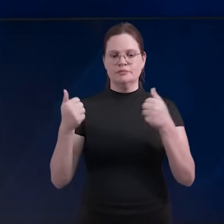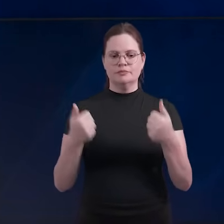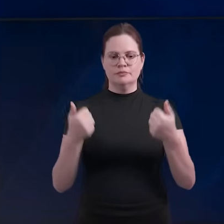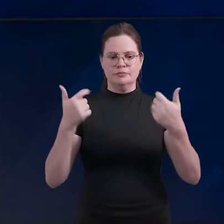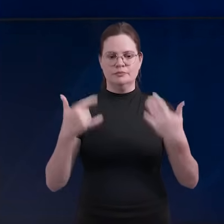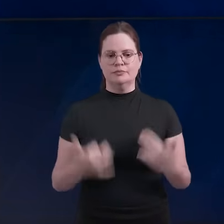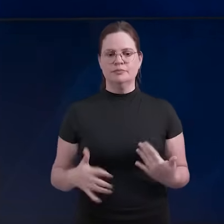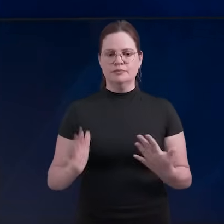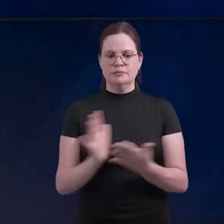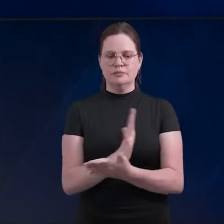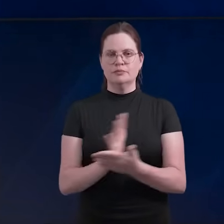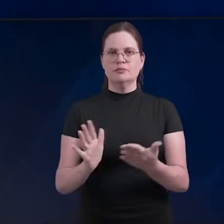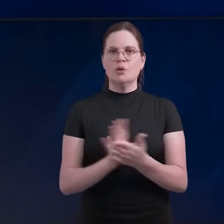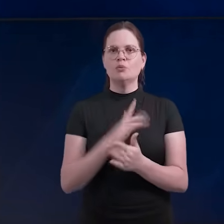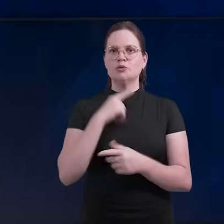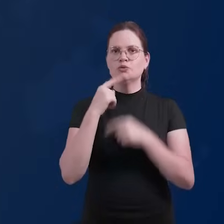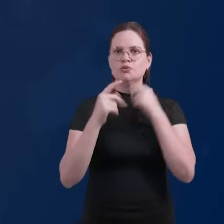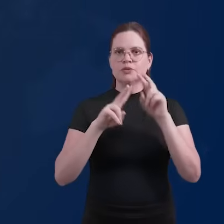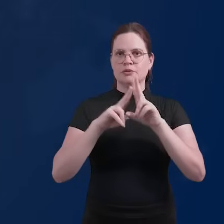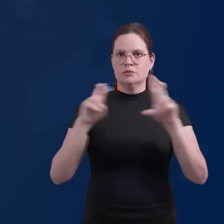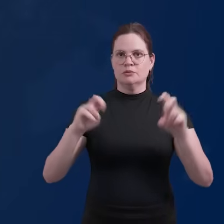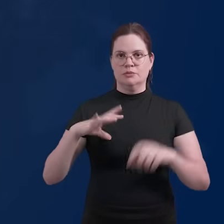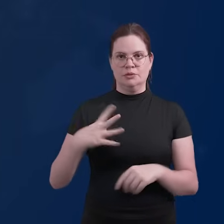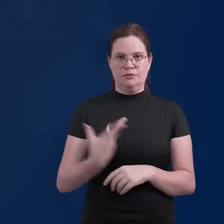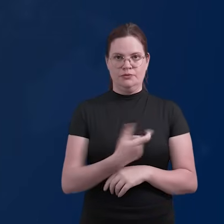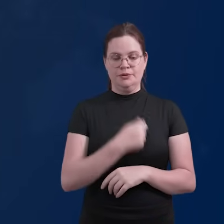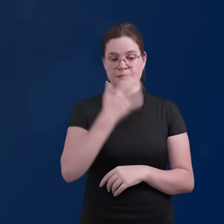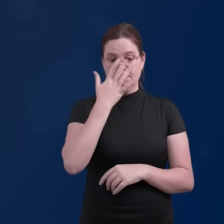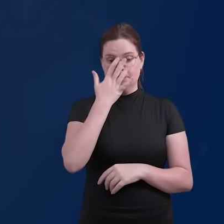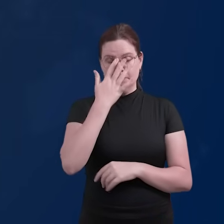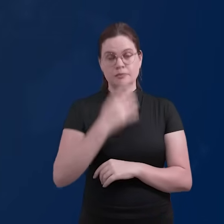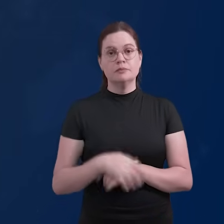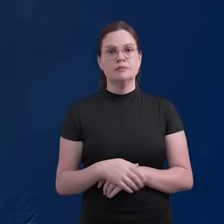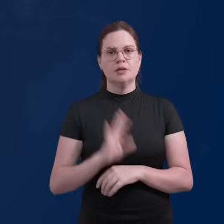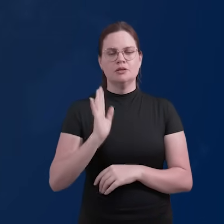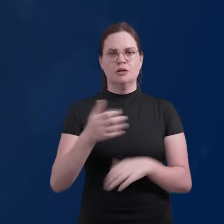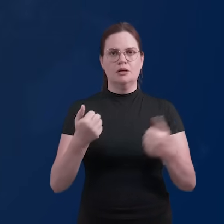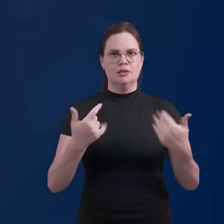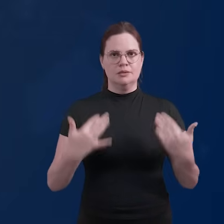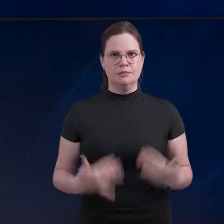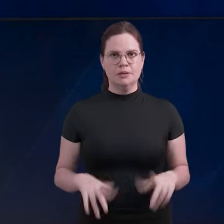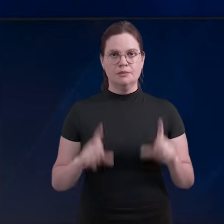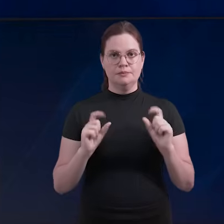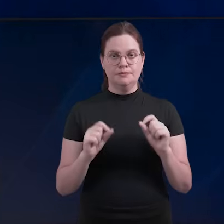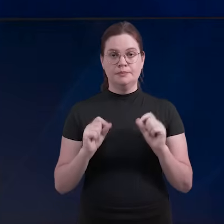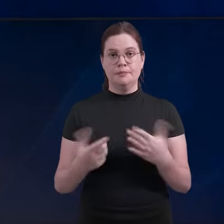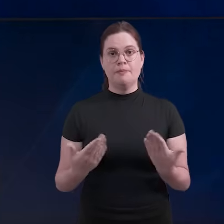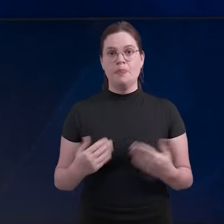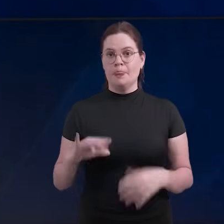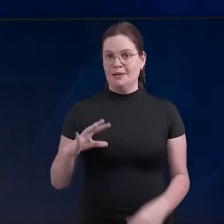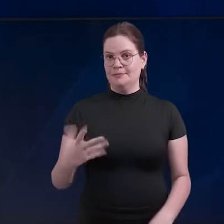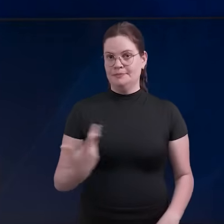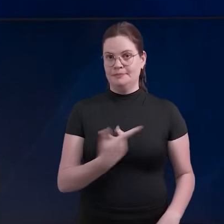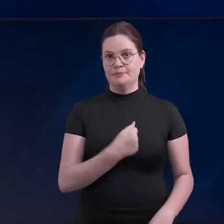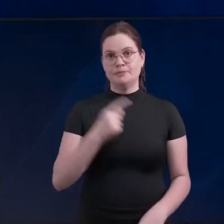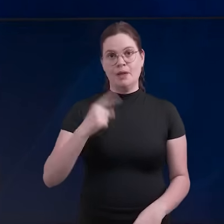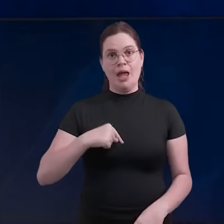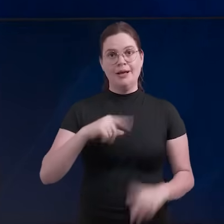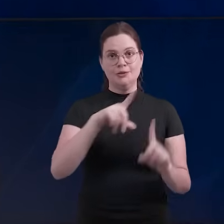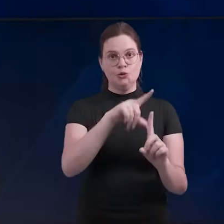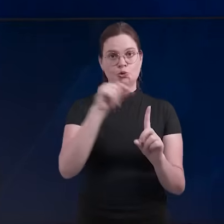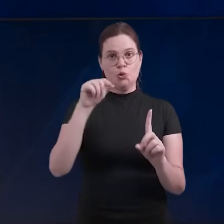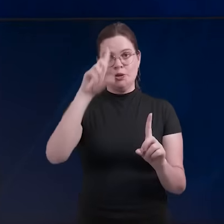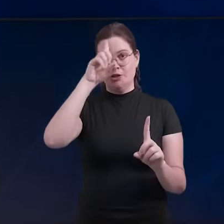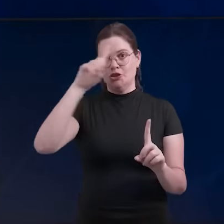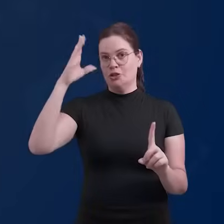nós queremos esclarecer aqui alguns aspectos sobre salvação. Primeiro, a questão de salvação, como nós dissemos, ela é uma eleição. E